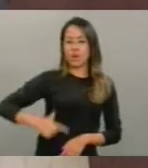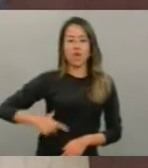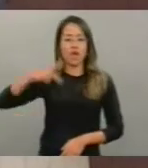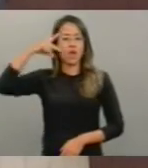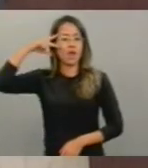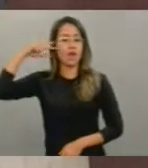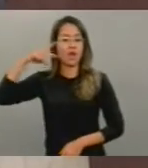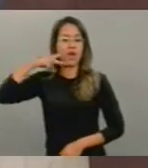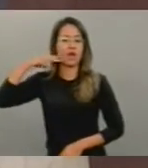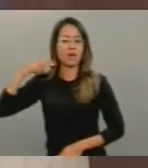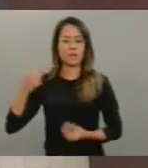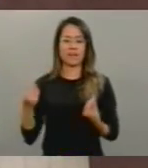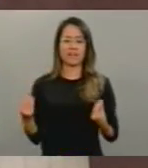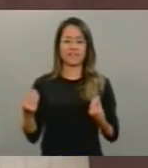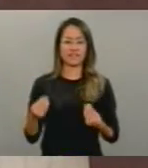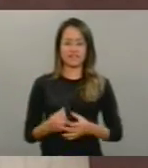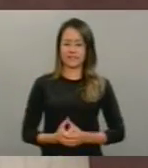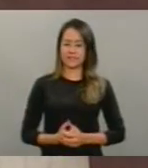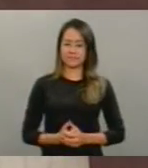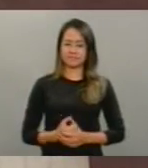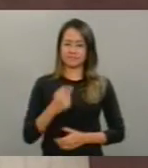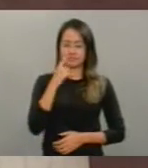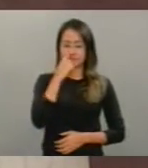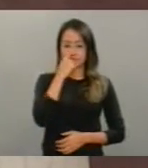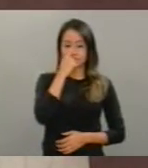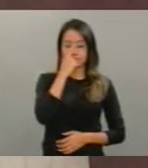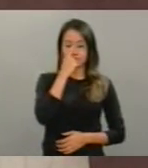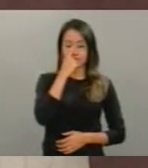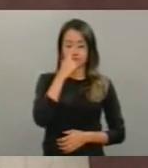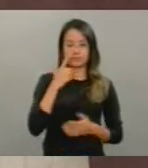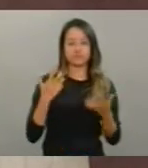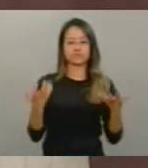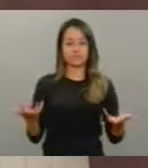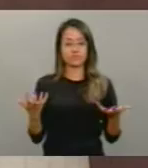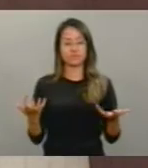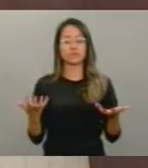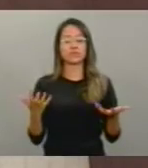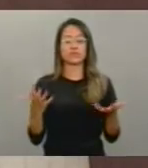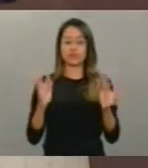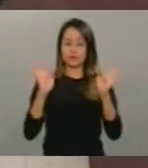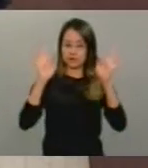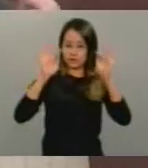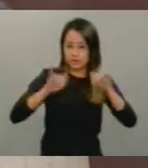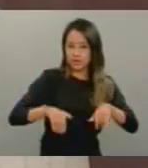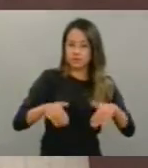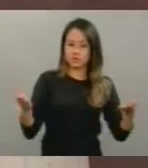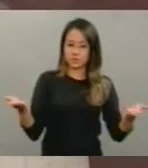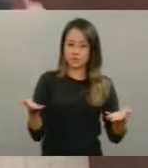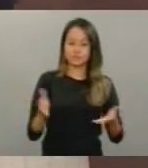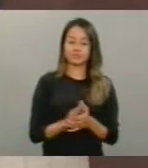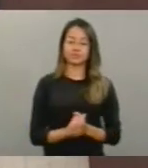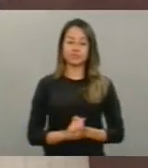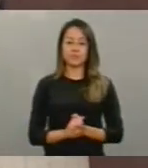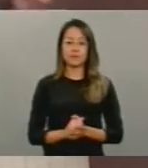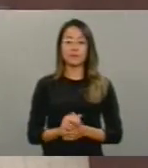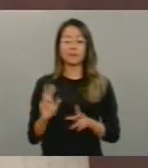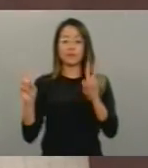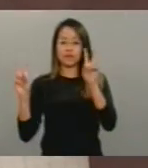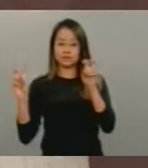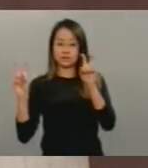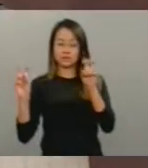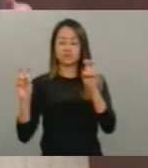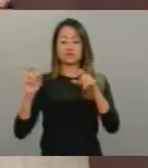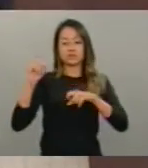aqui finalizar o nosso pronunciamento dizendo isso, que no campo dos direitos sexuais e reprodutivos, direitos civis